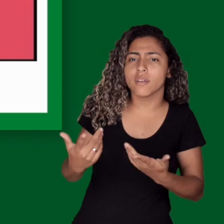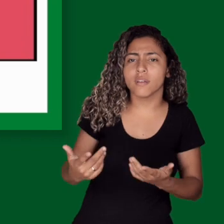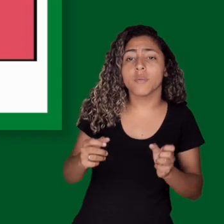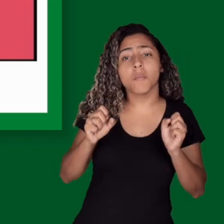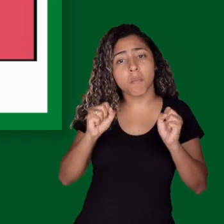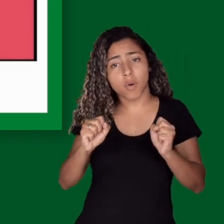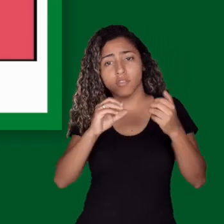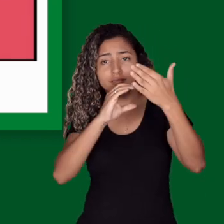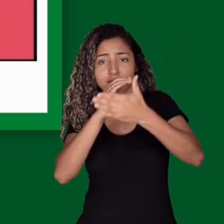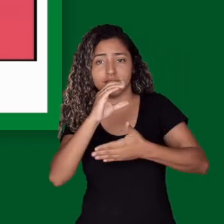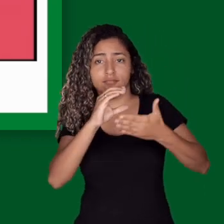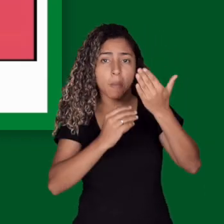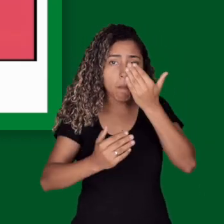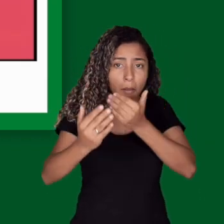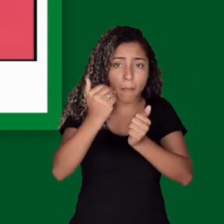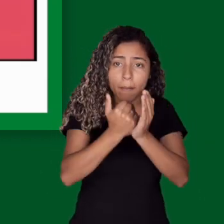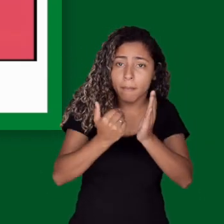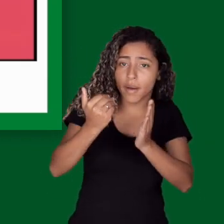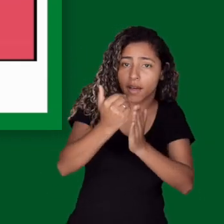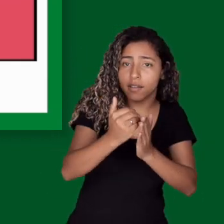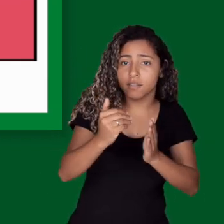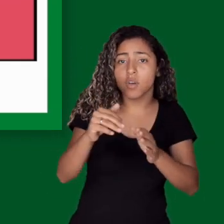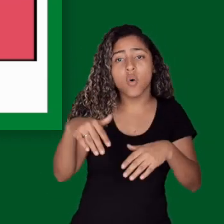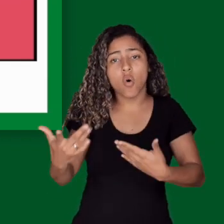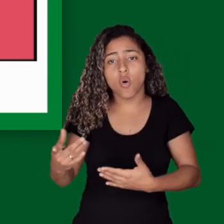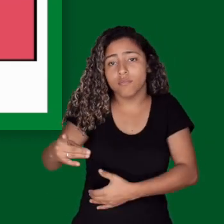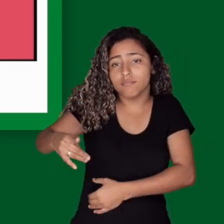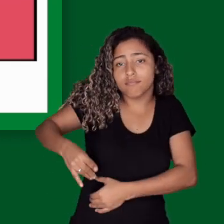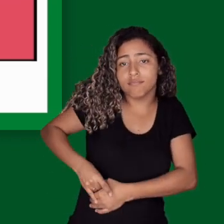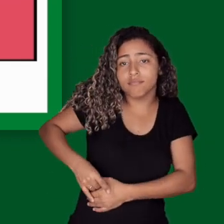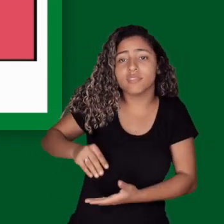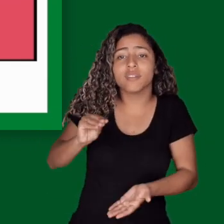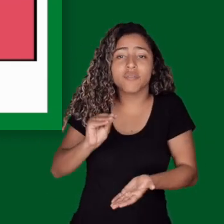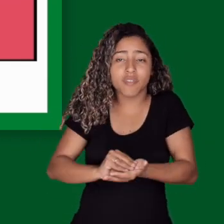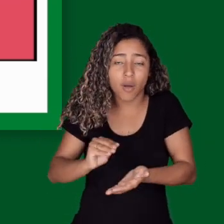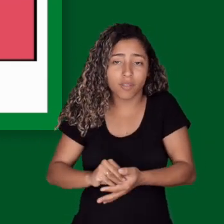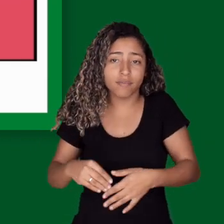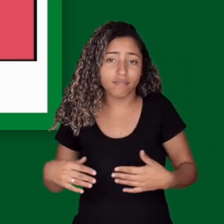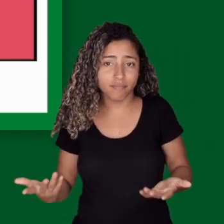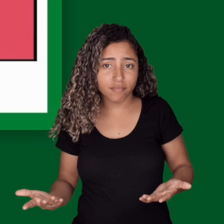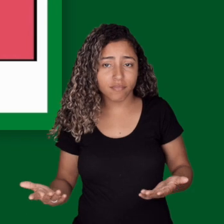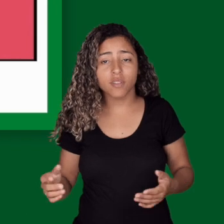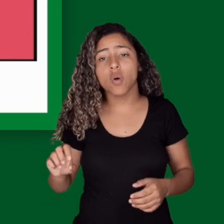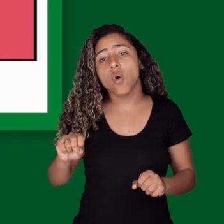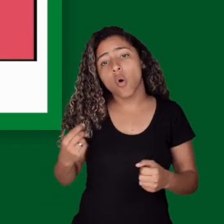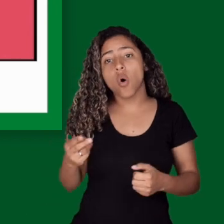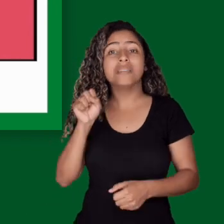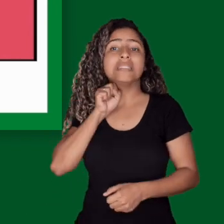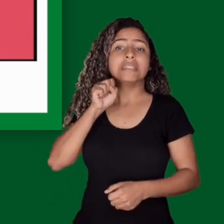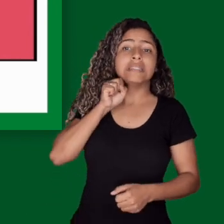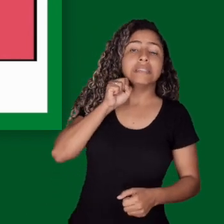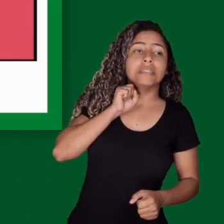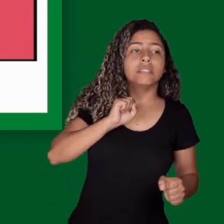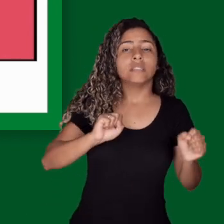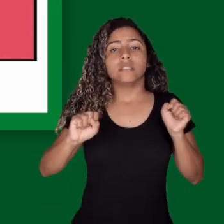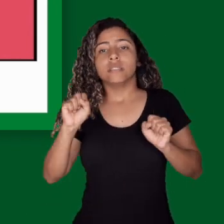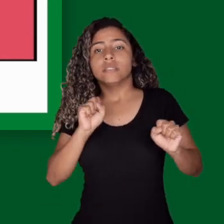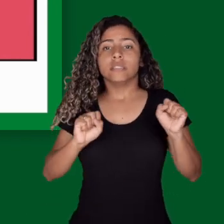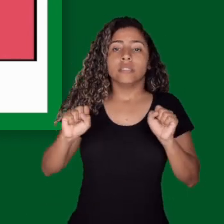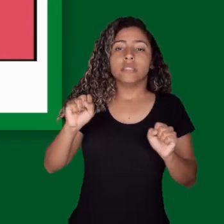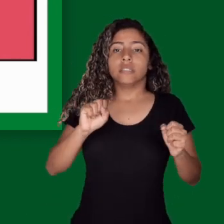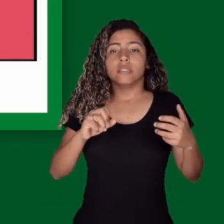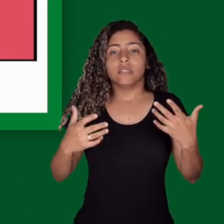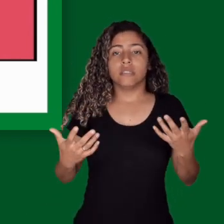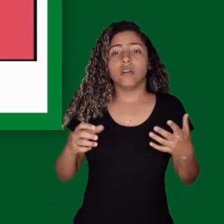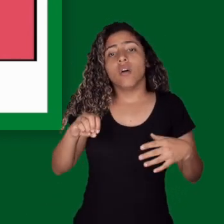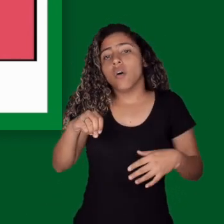de carboidratos, pode ser por falta de insulina, ou pode ser também por uma situação de estresse emocional, ou a criança